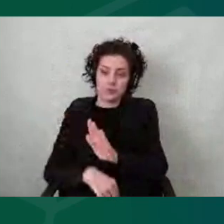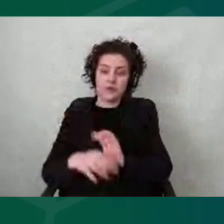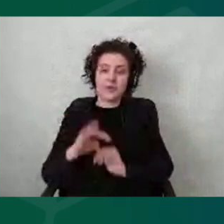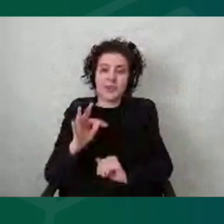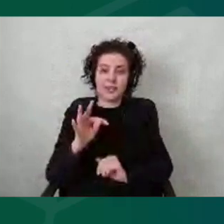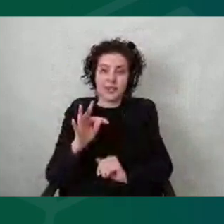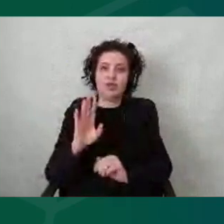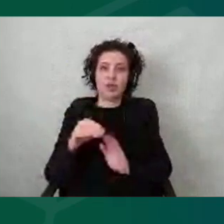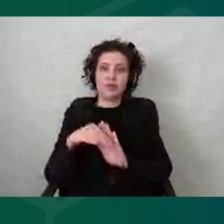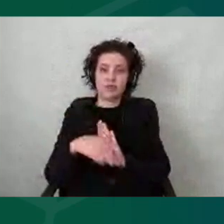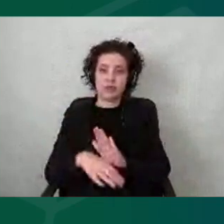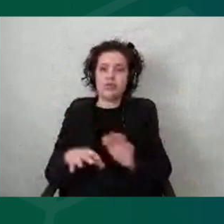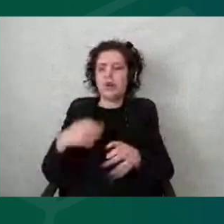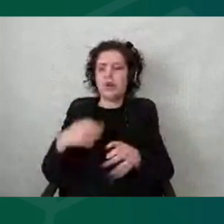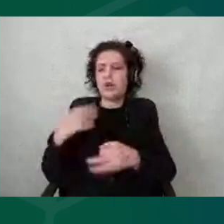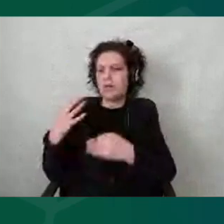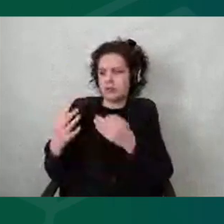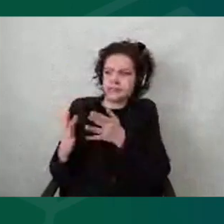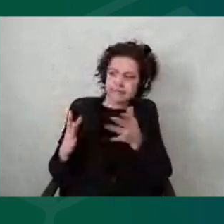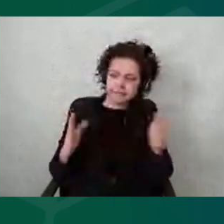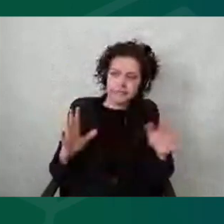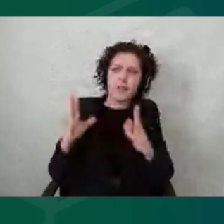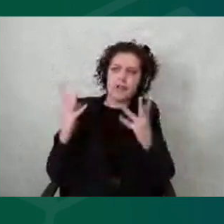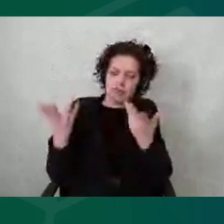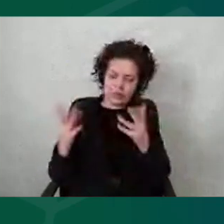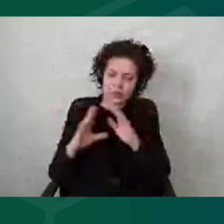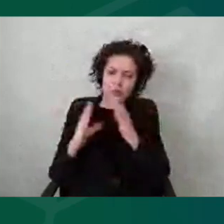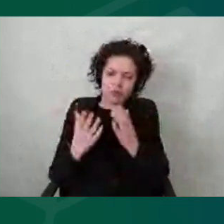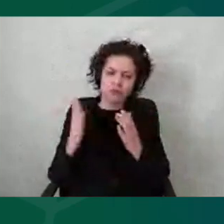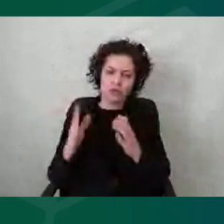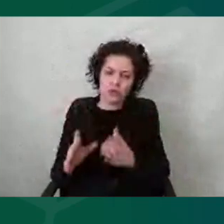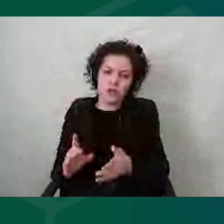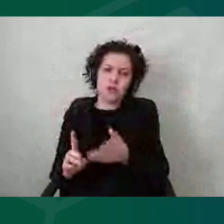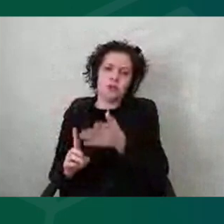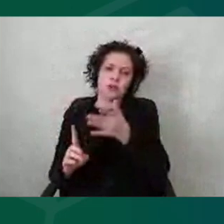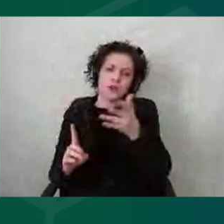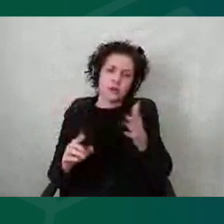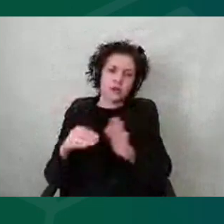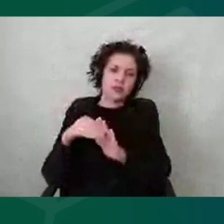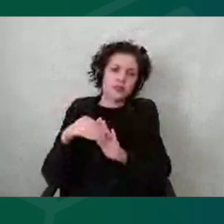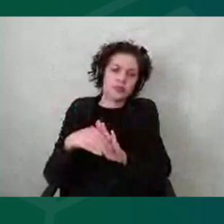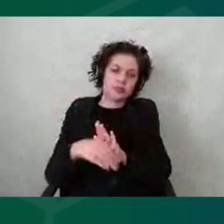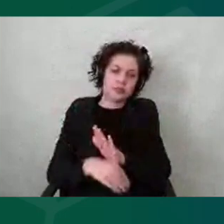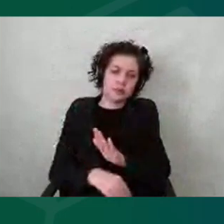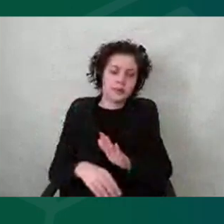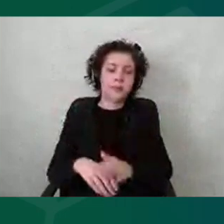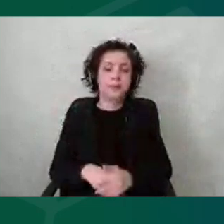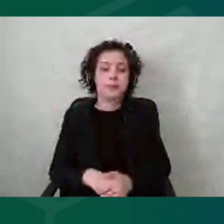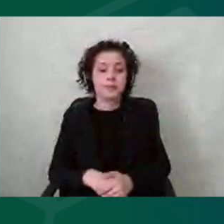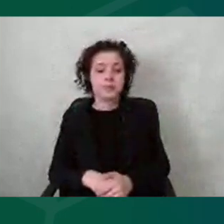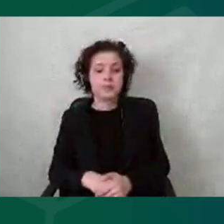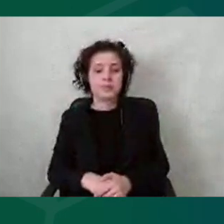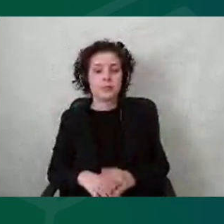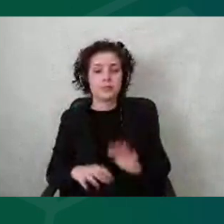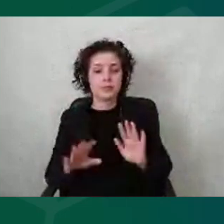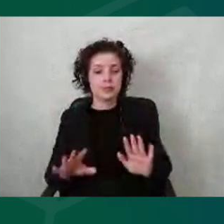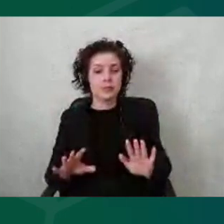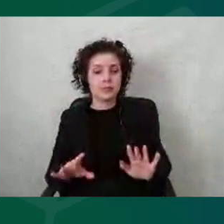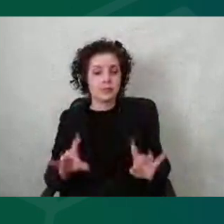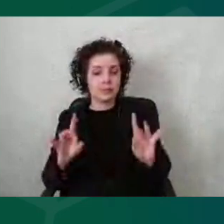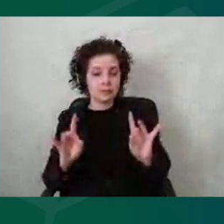comentado durante esse congresso, e não apenas uma